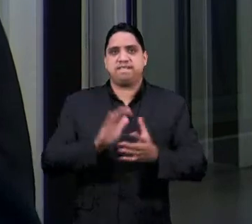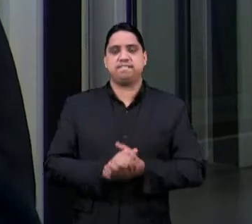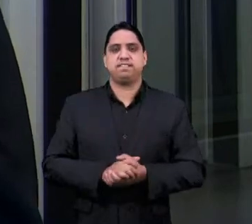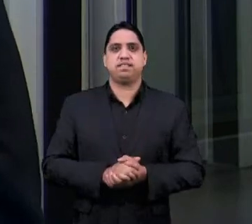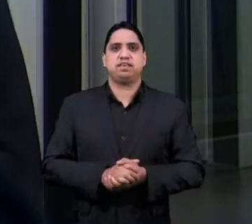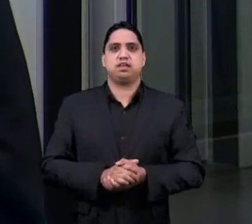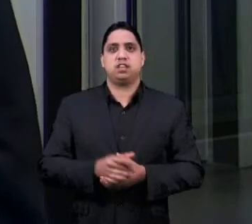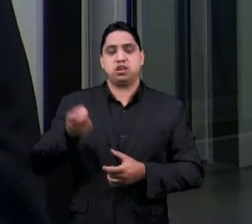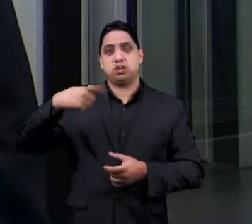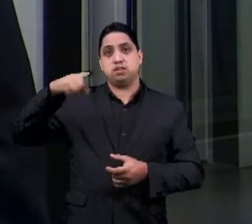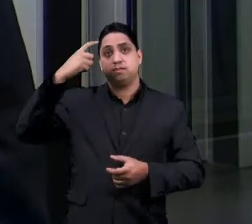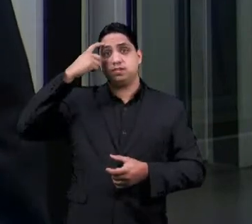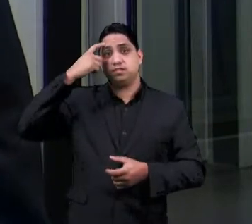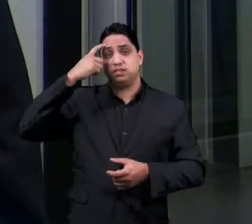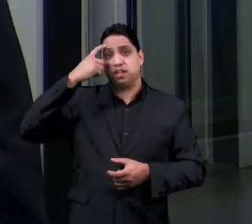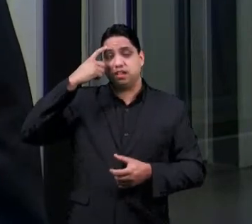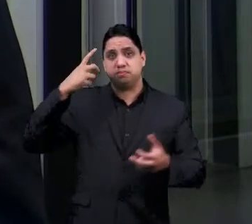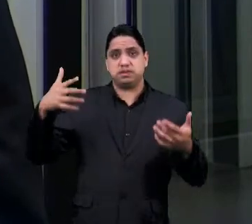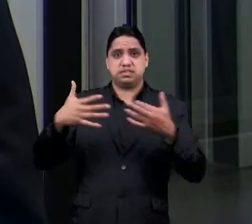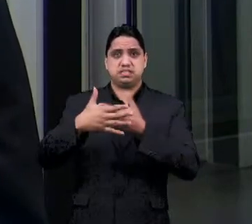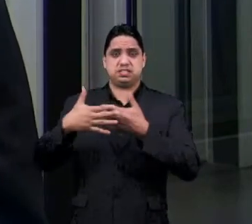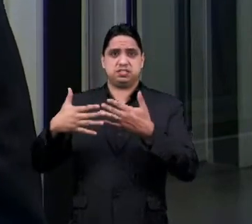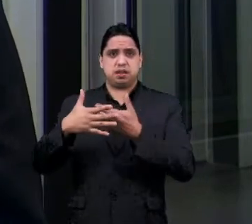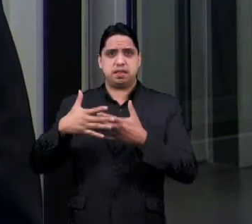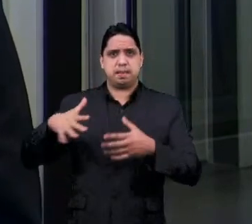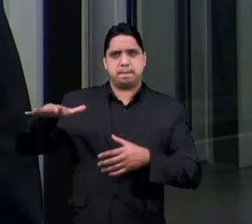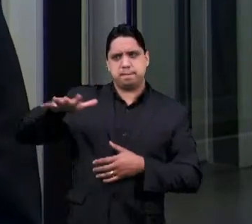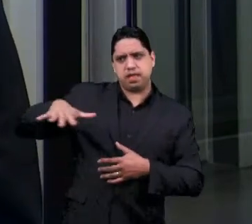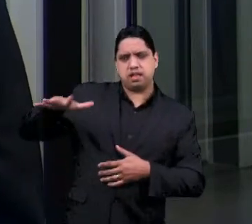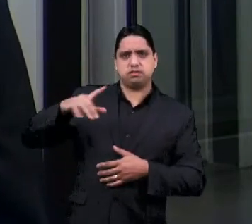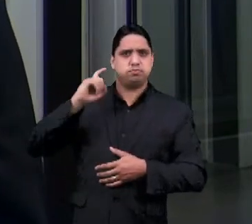E nós pensávamos que fosse alguma cidade ali próxima a Belo